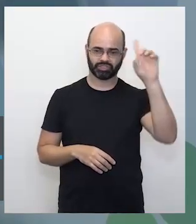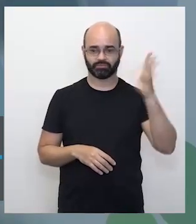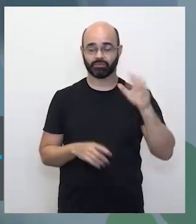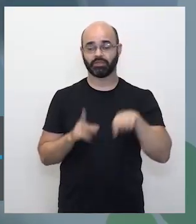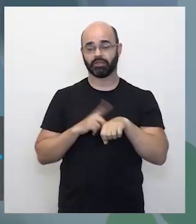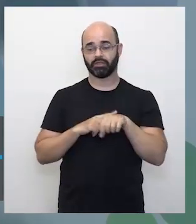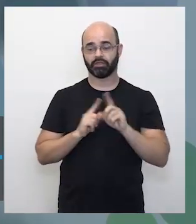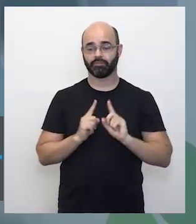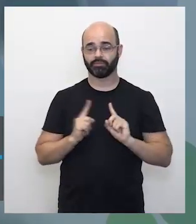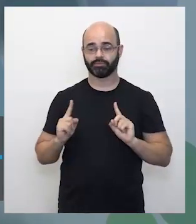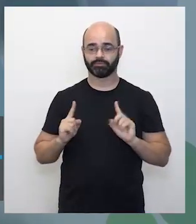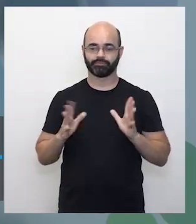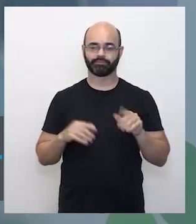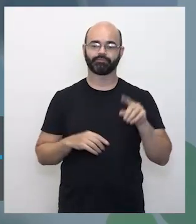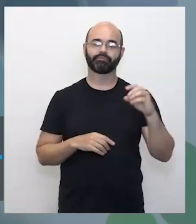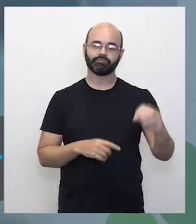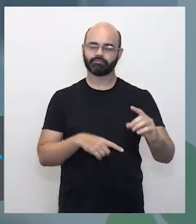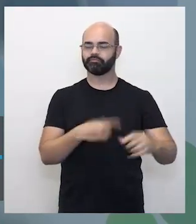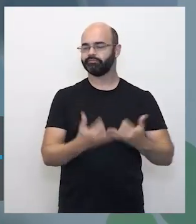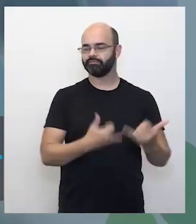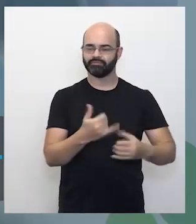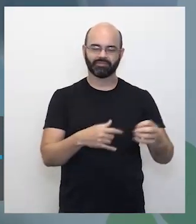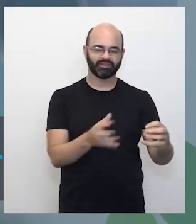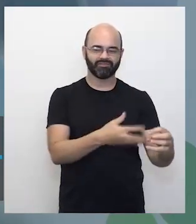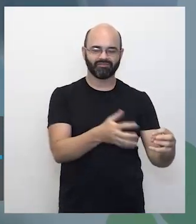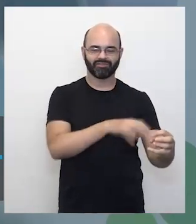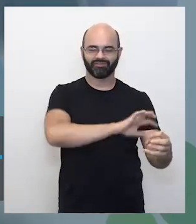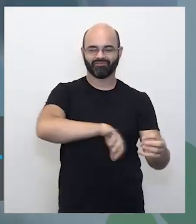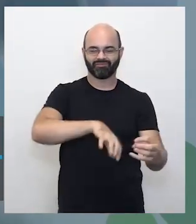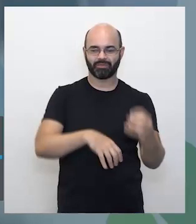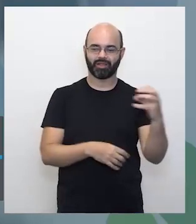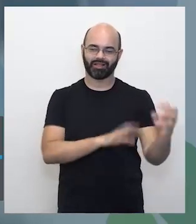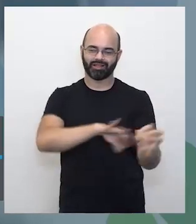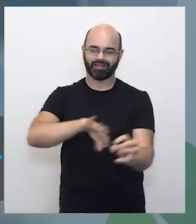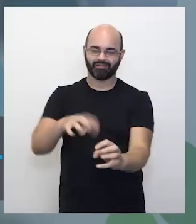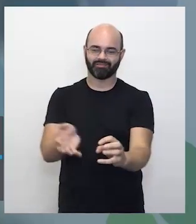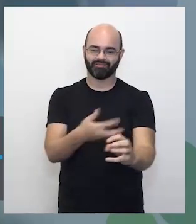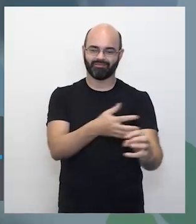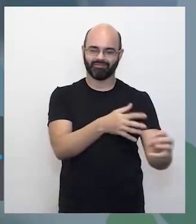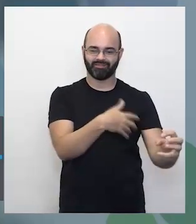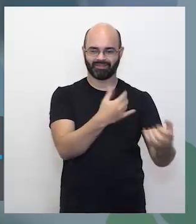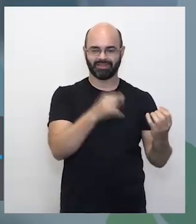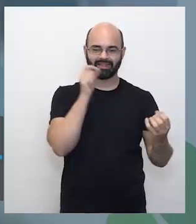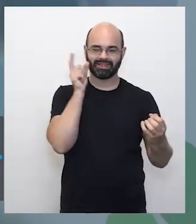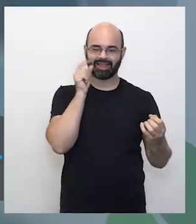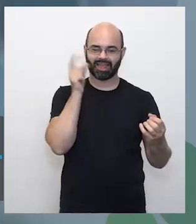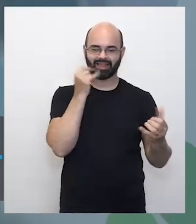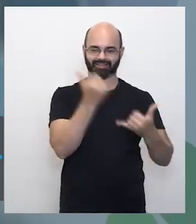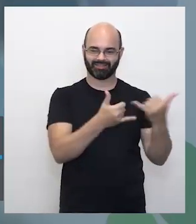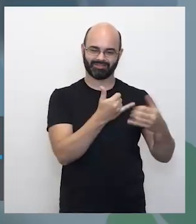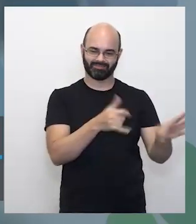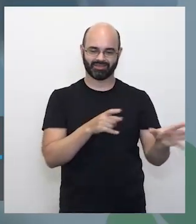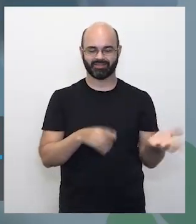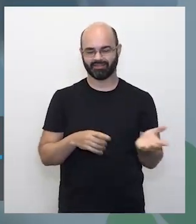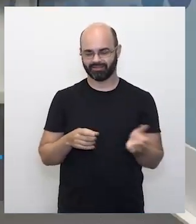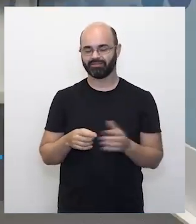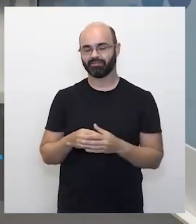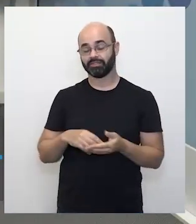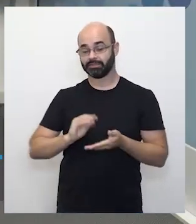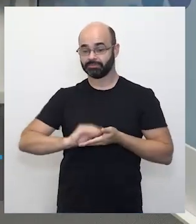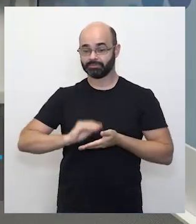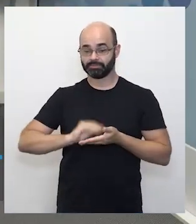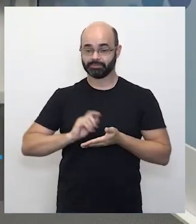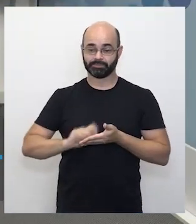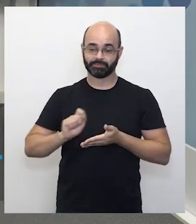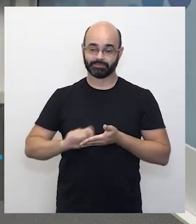específico que ele passa brincando com cada um desses objetos. Aí você vai ter um dado, né, que é possível aí de ser